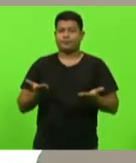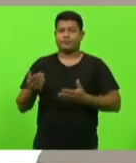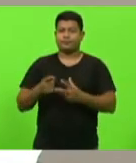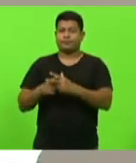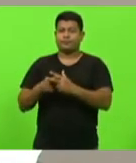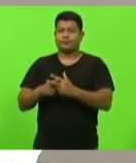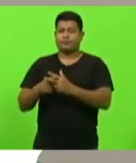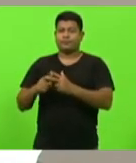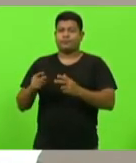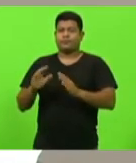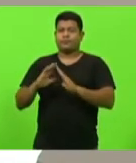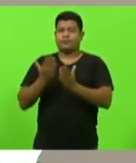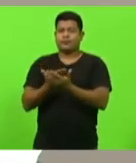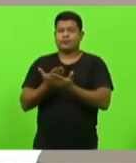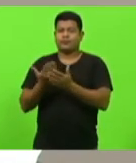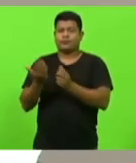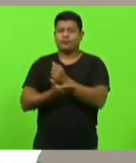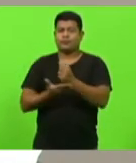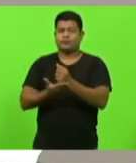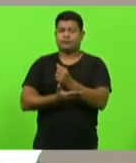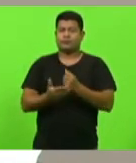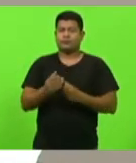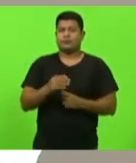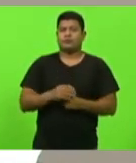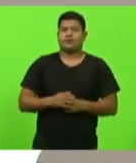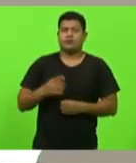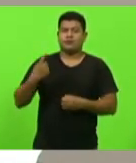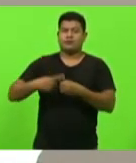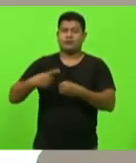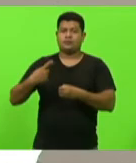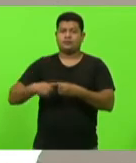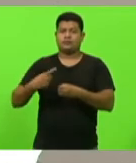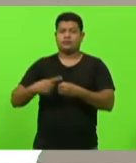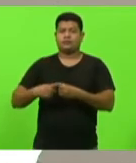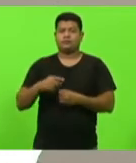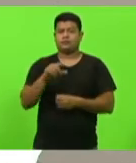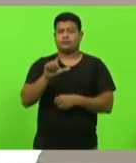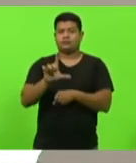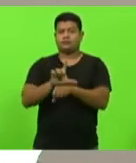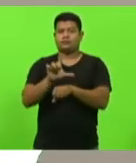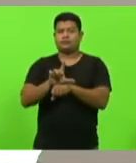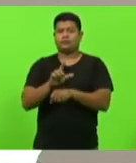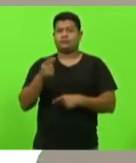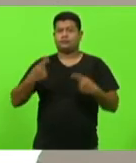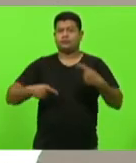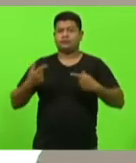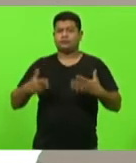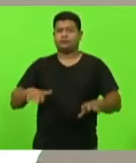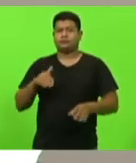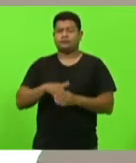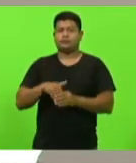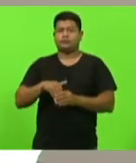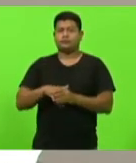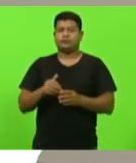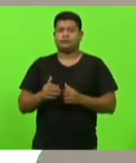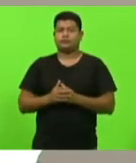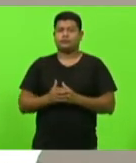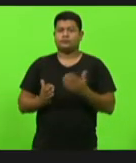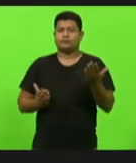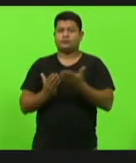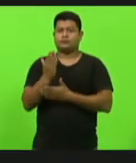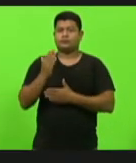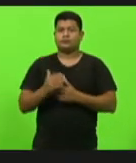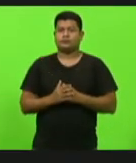Educação Básica Belisário Ramos, localizado no município de Lages. Sem discussão, não havendo quem queira discutir, em votação,